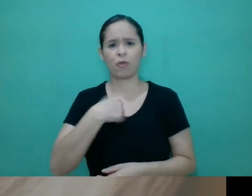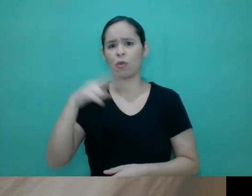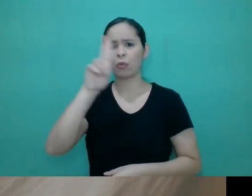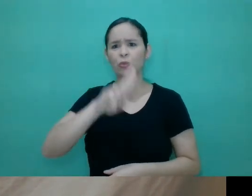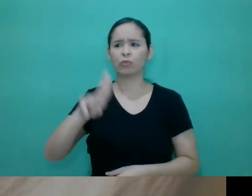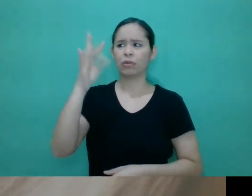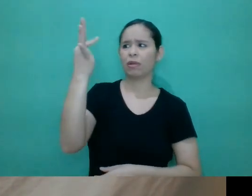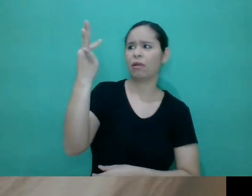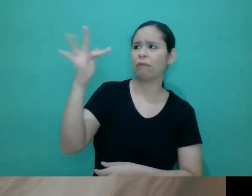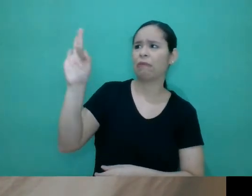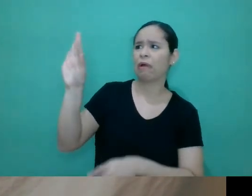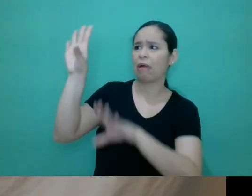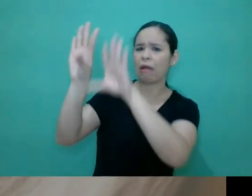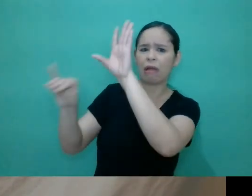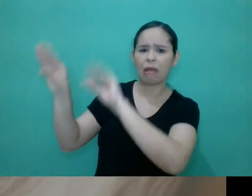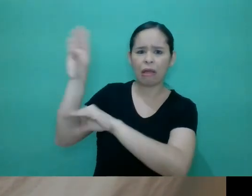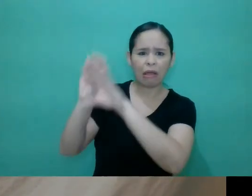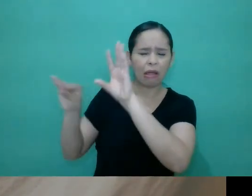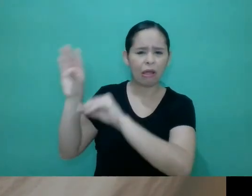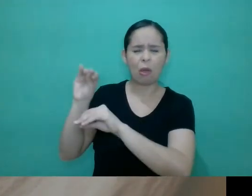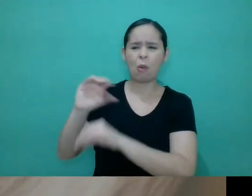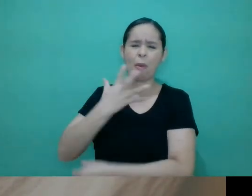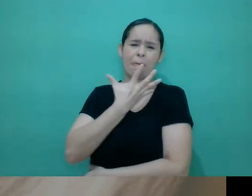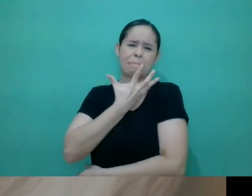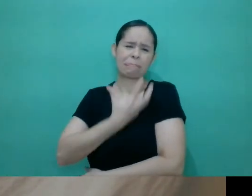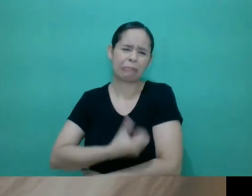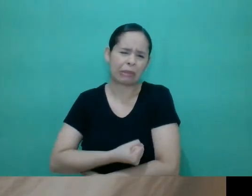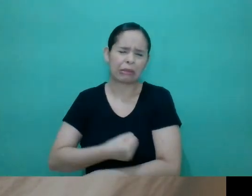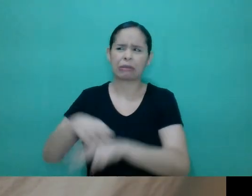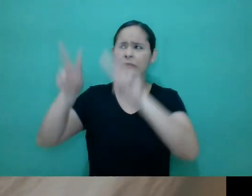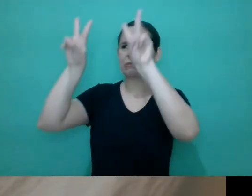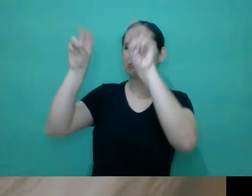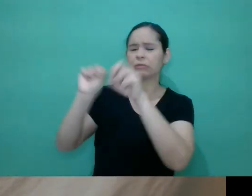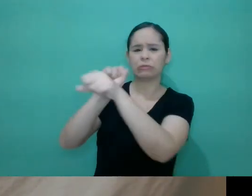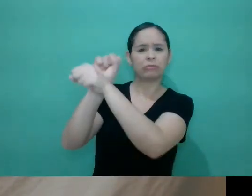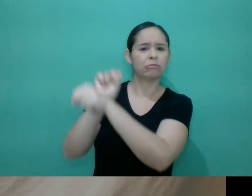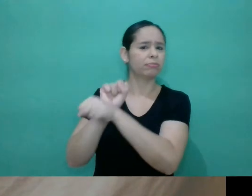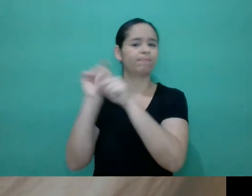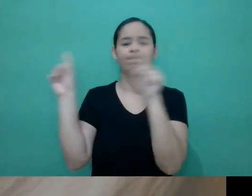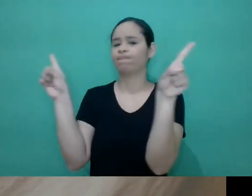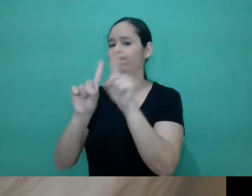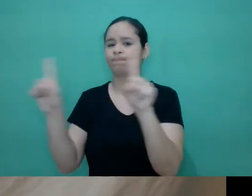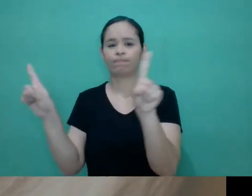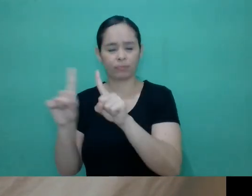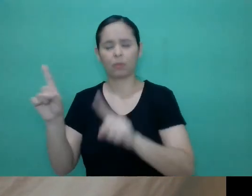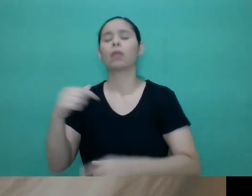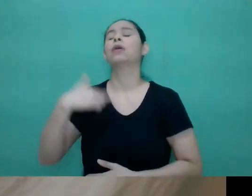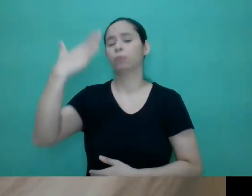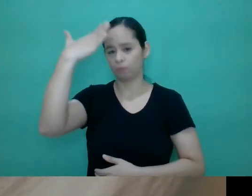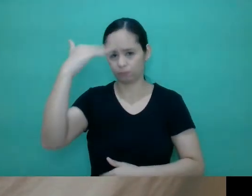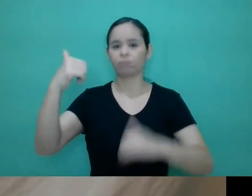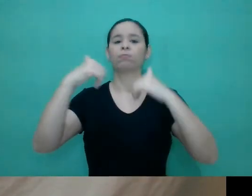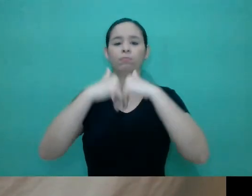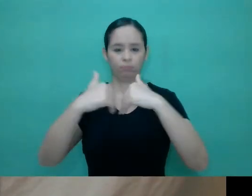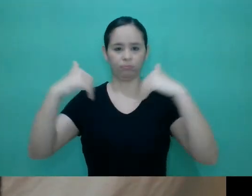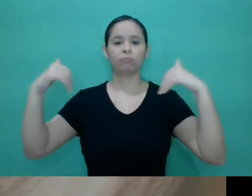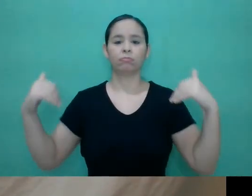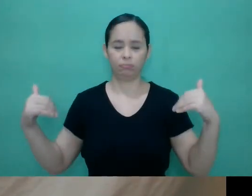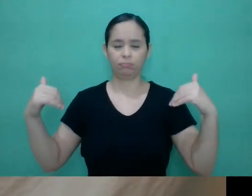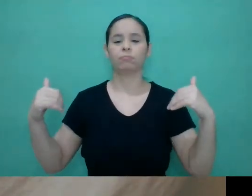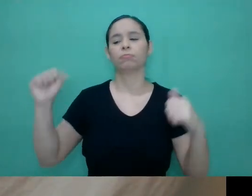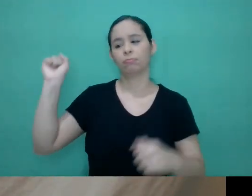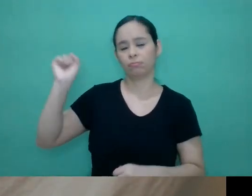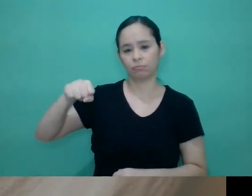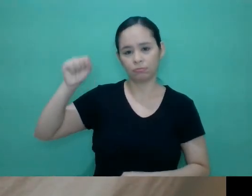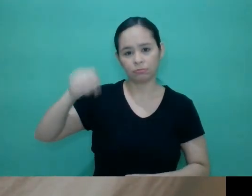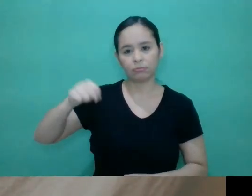França ou para demonstrar uma certa mágoa com relação à escravidão, e que ela sabe a respeito